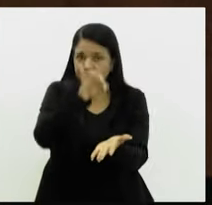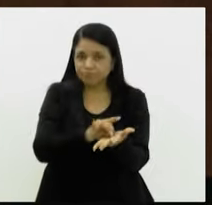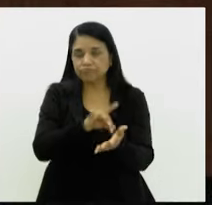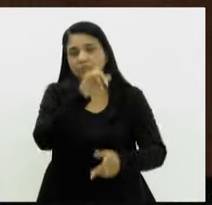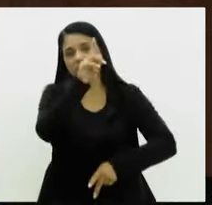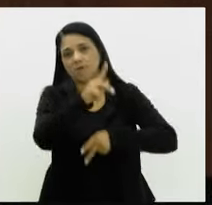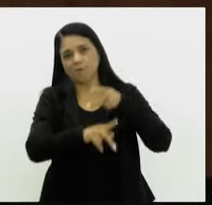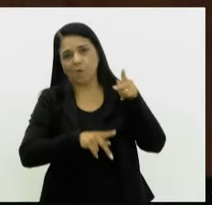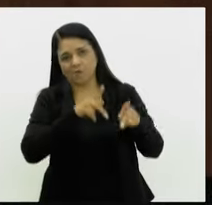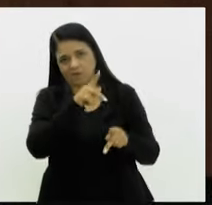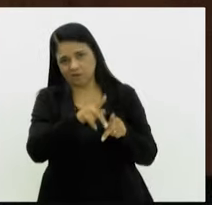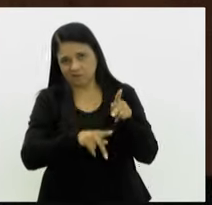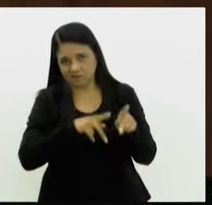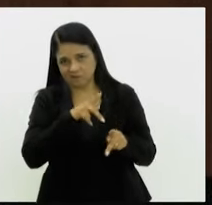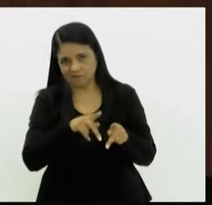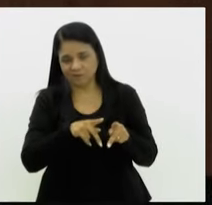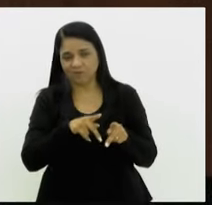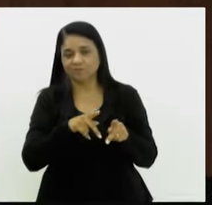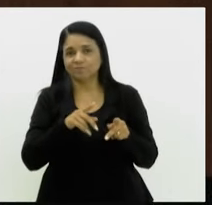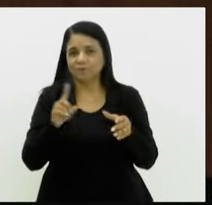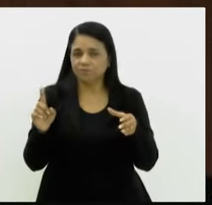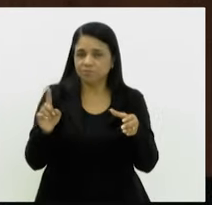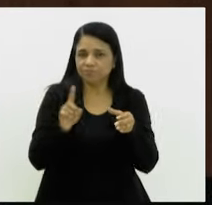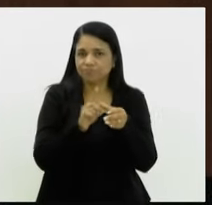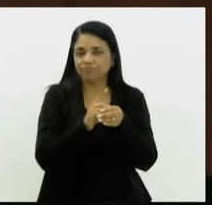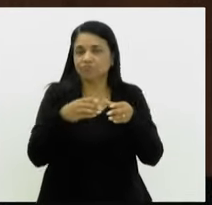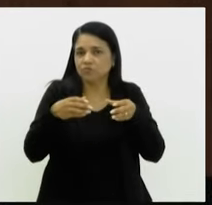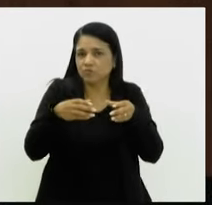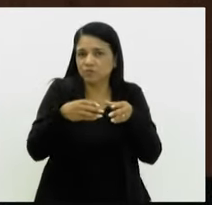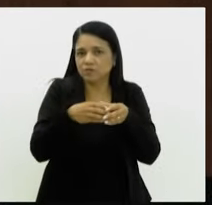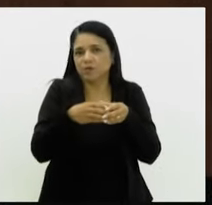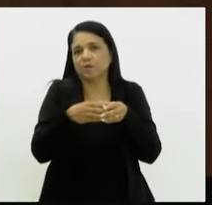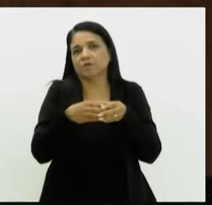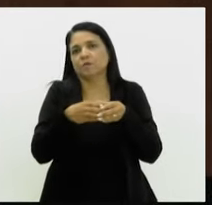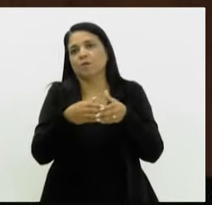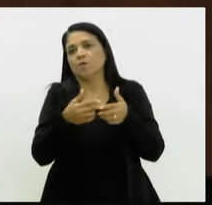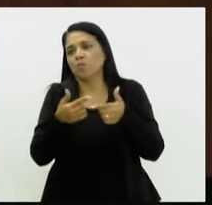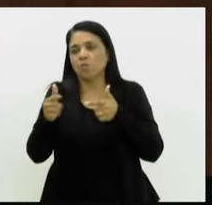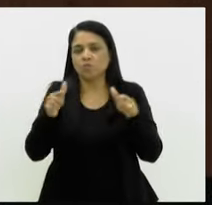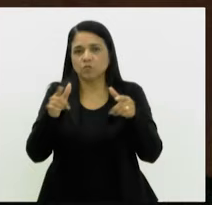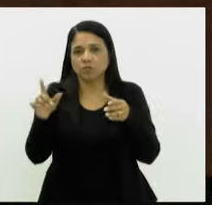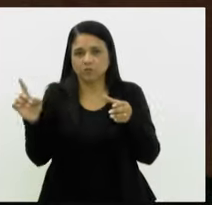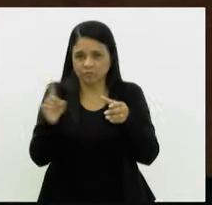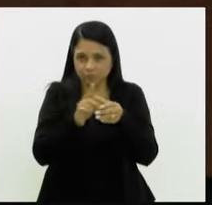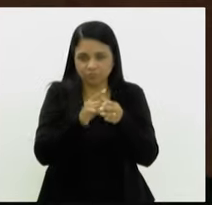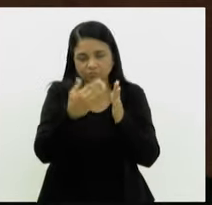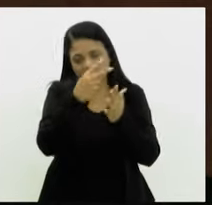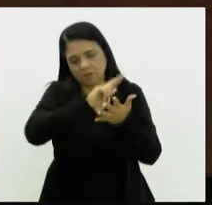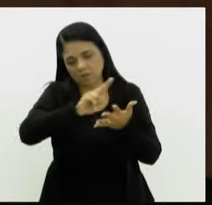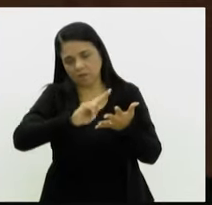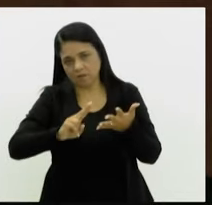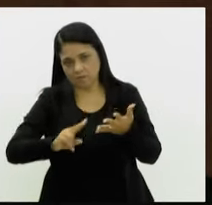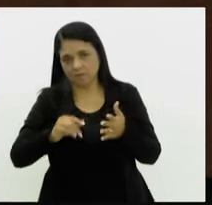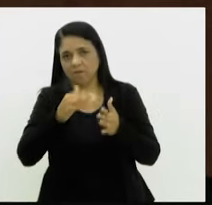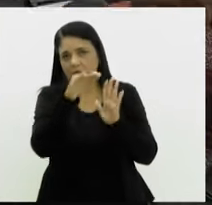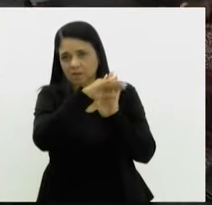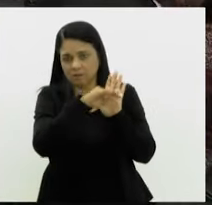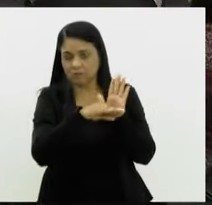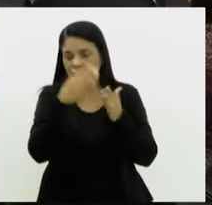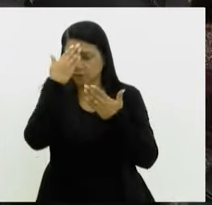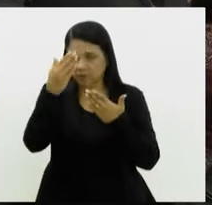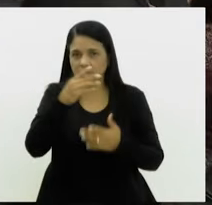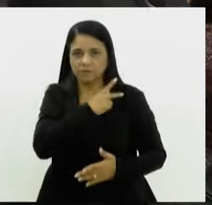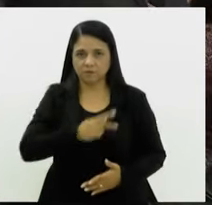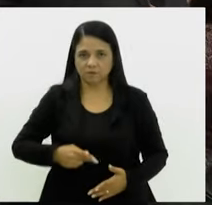população para fazer parte desse conselho, junto com os demais que aqui fazem parte, que estão constantes na lei. Muito obrigado, presidente Renato.